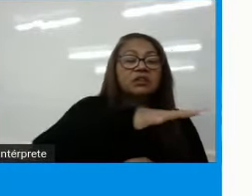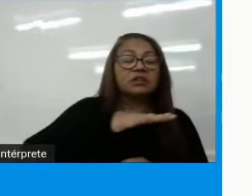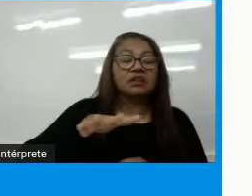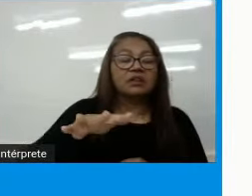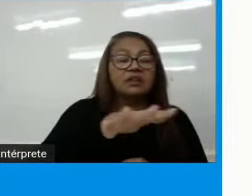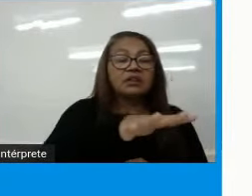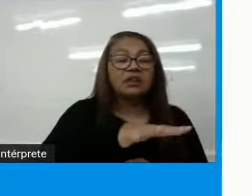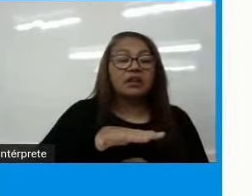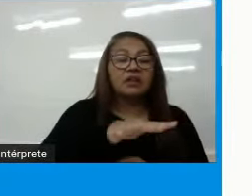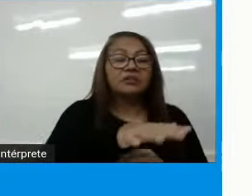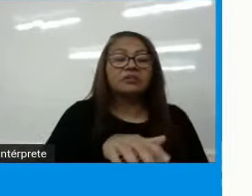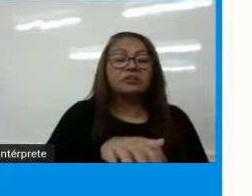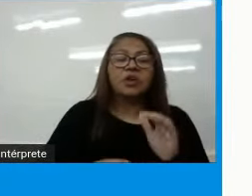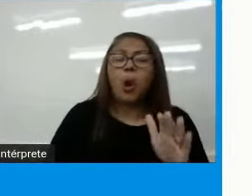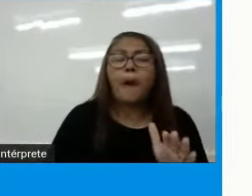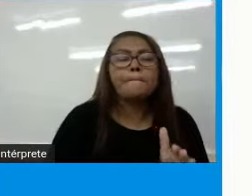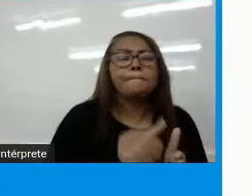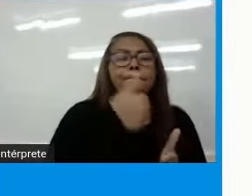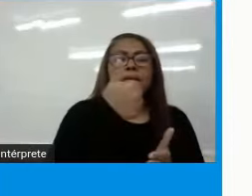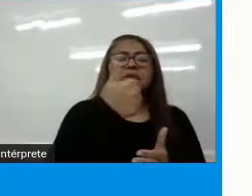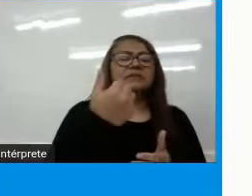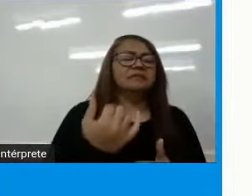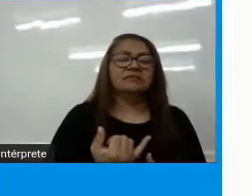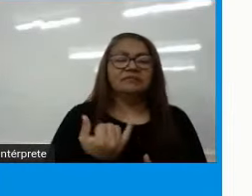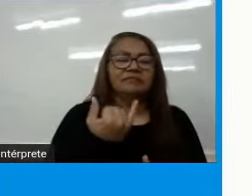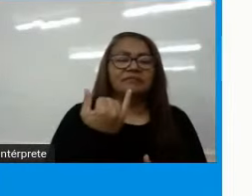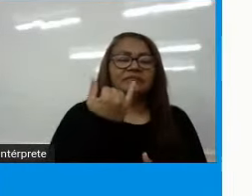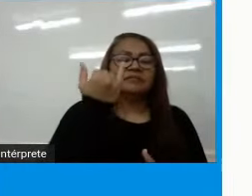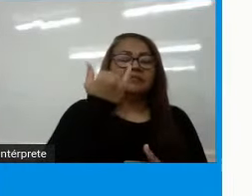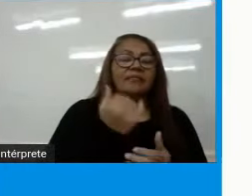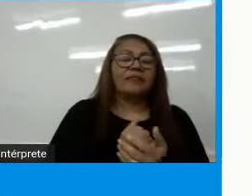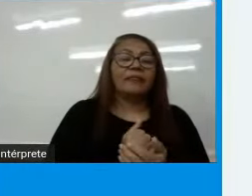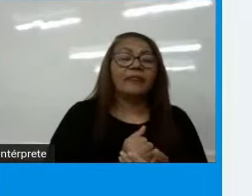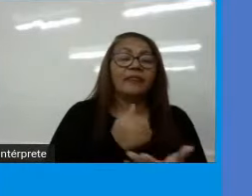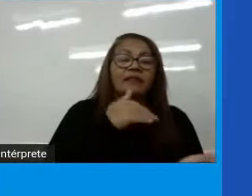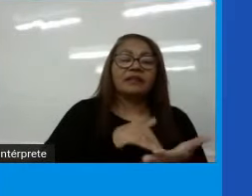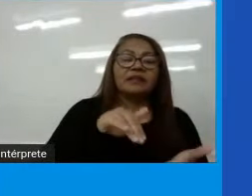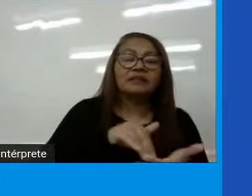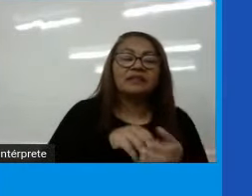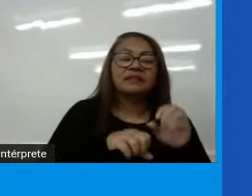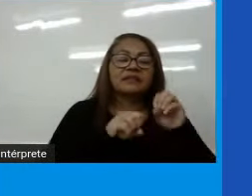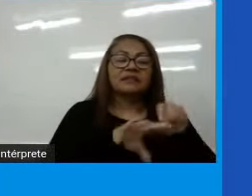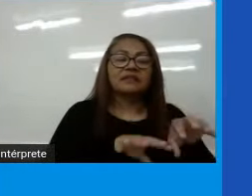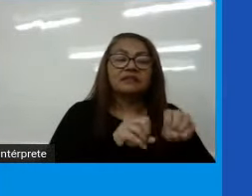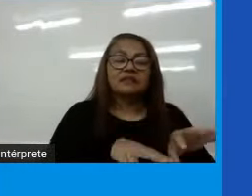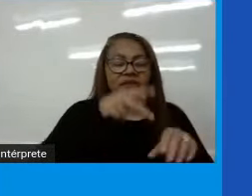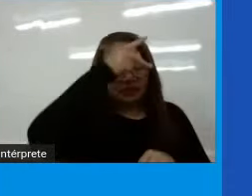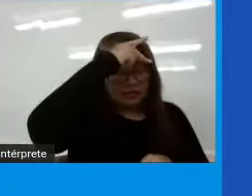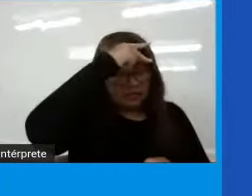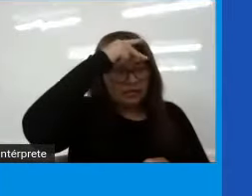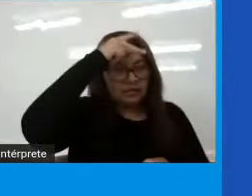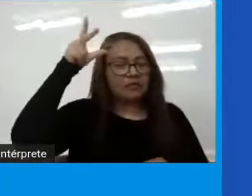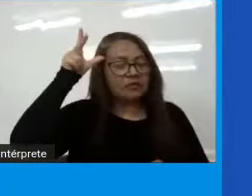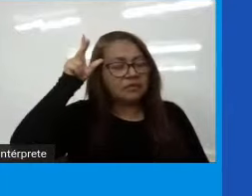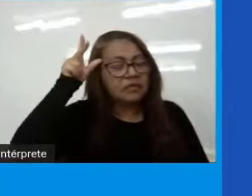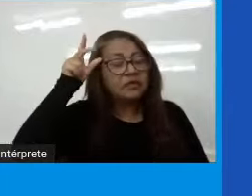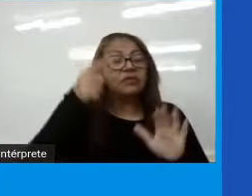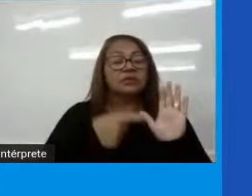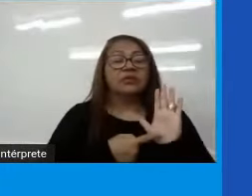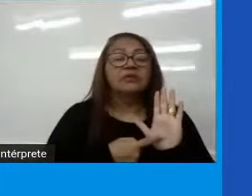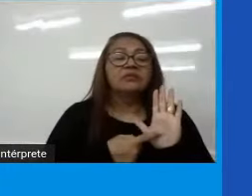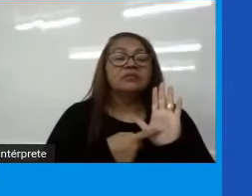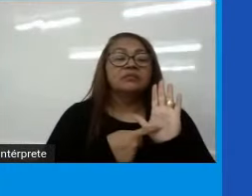se assim for orientado pela Secretaria Municipal de Educação, porque tem se mostrado a plataforma mais estável, né, para que a